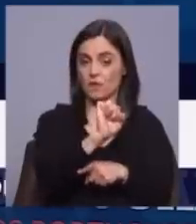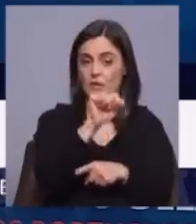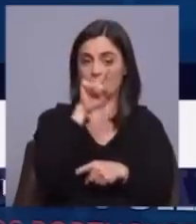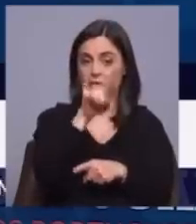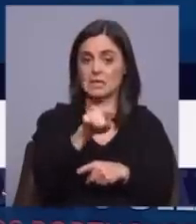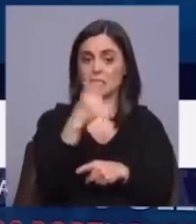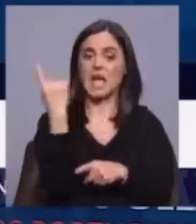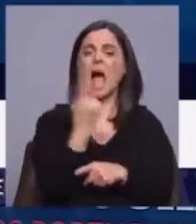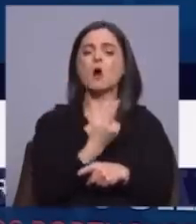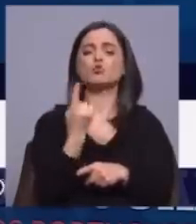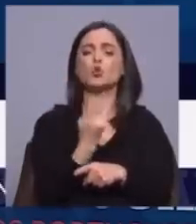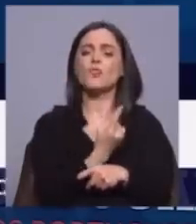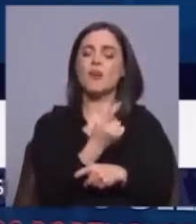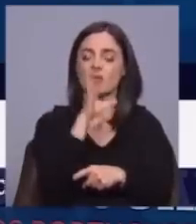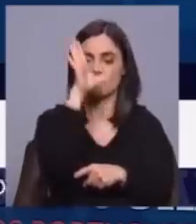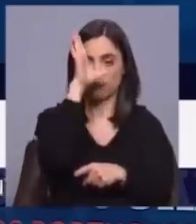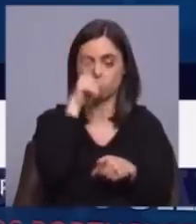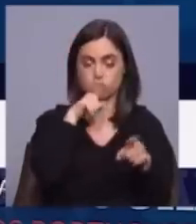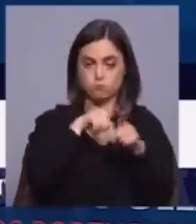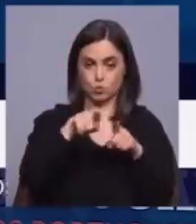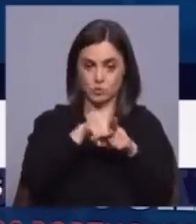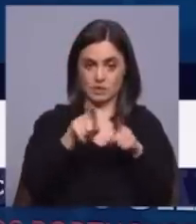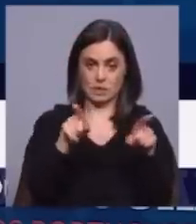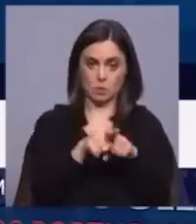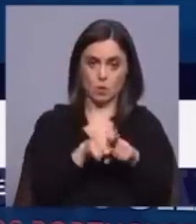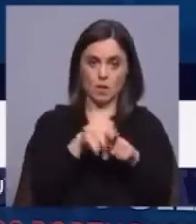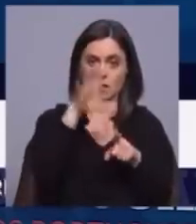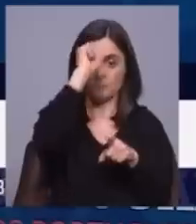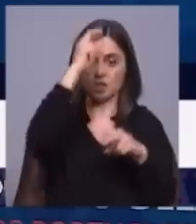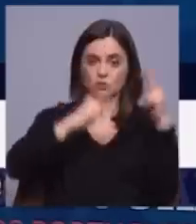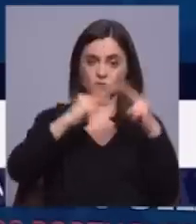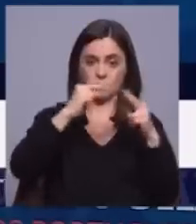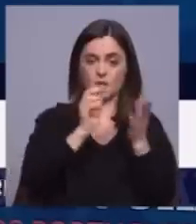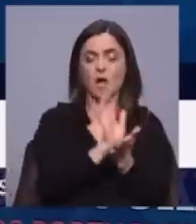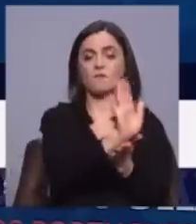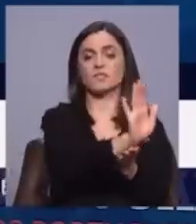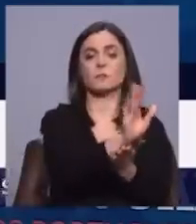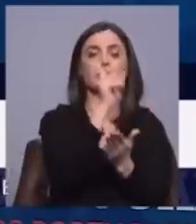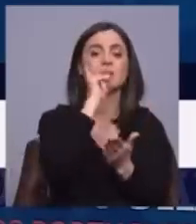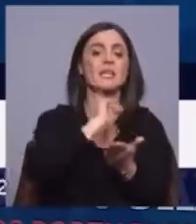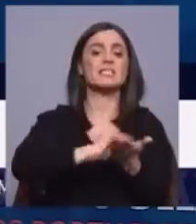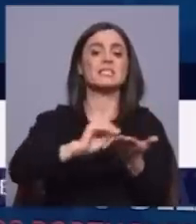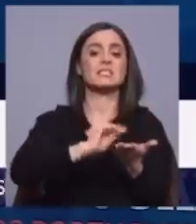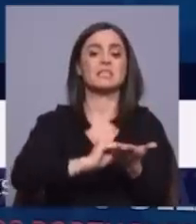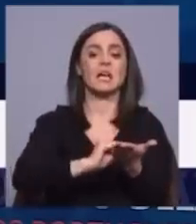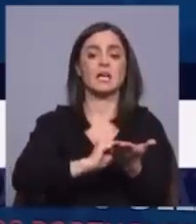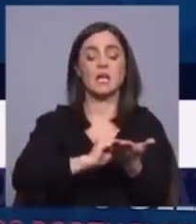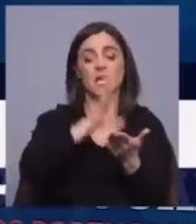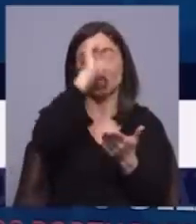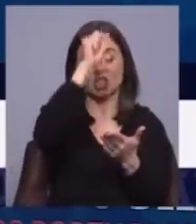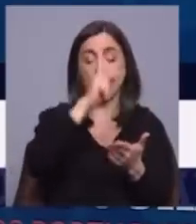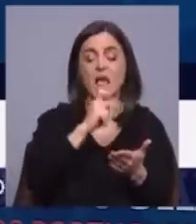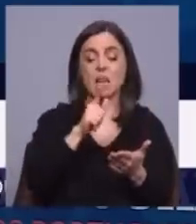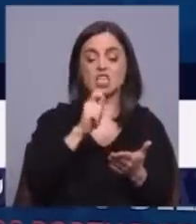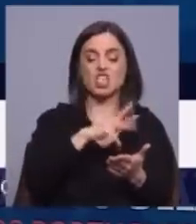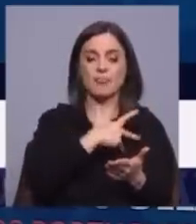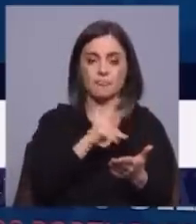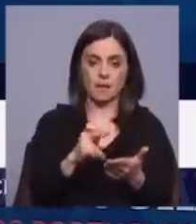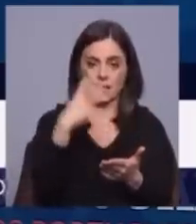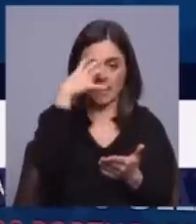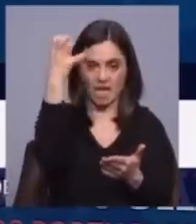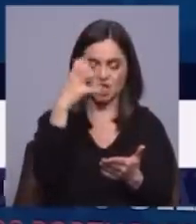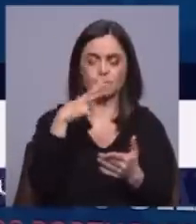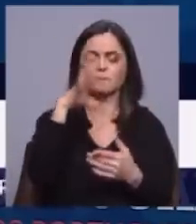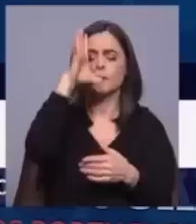autoridade política que levou segundo Fernando Medina ao afastamento da Secretária de estado Alexandre Reis ou seja o governo